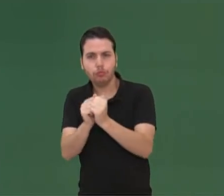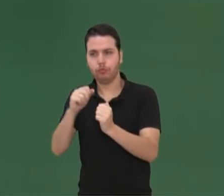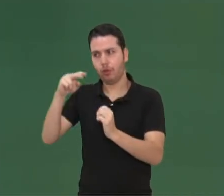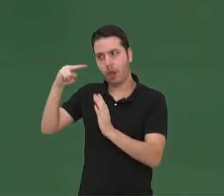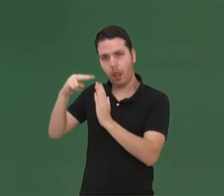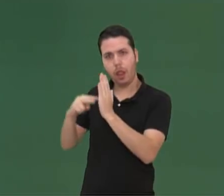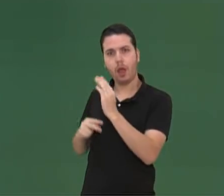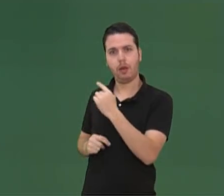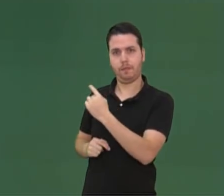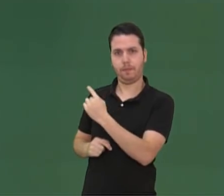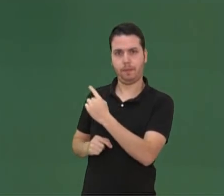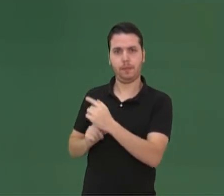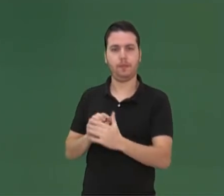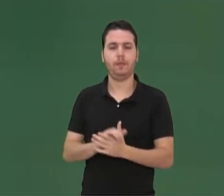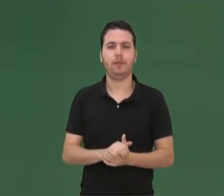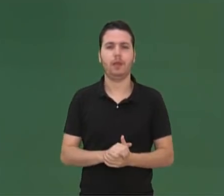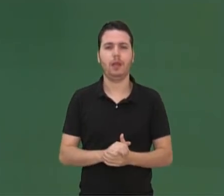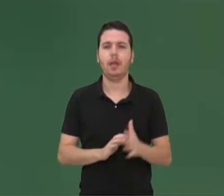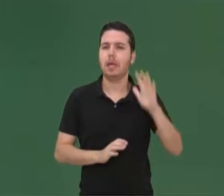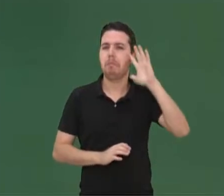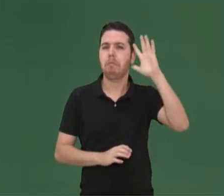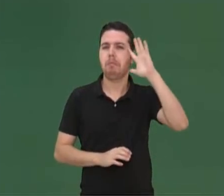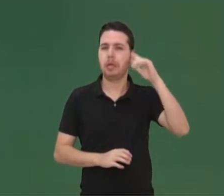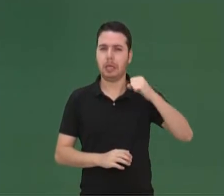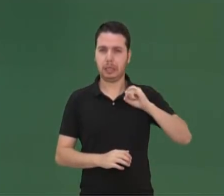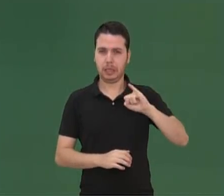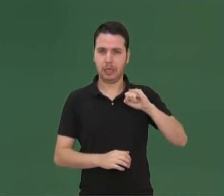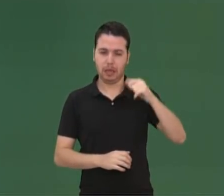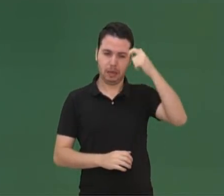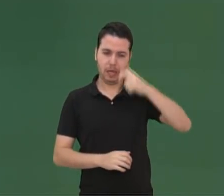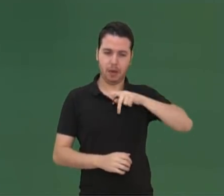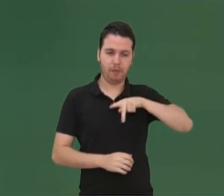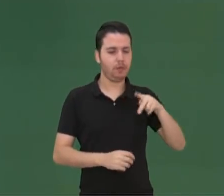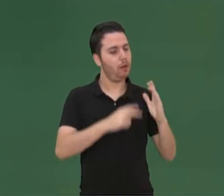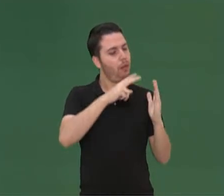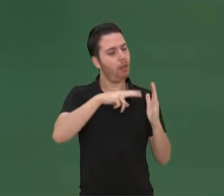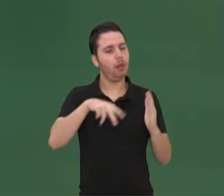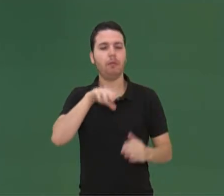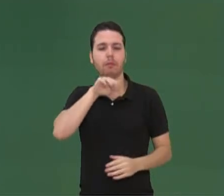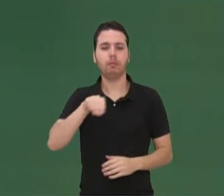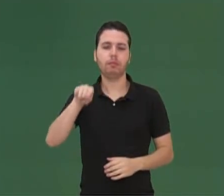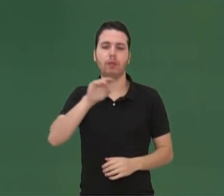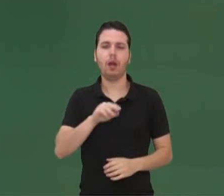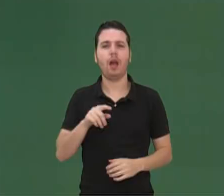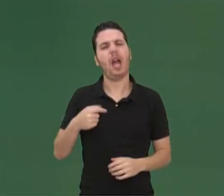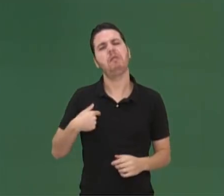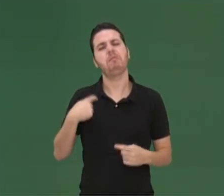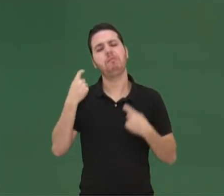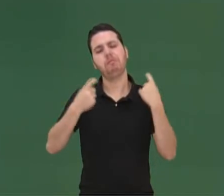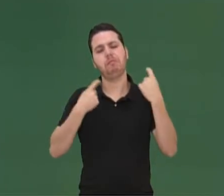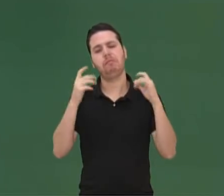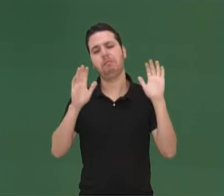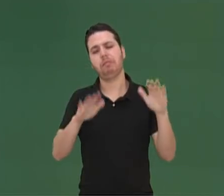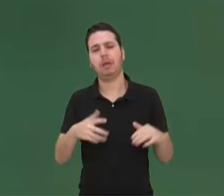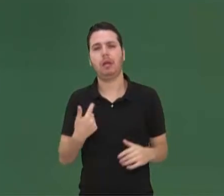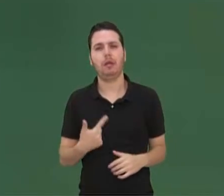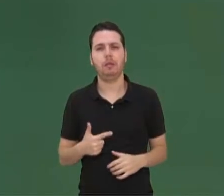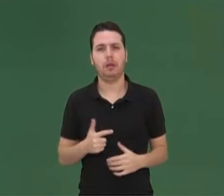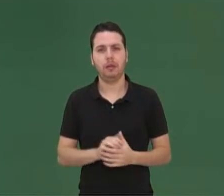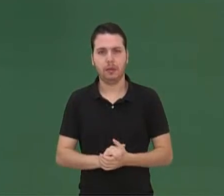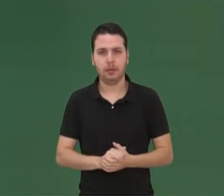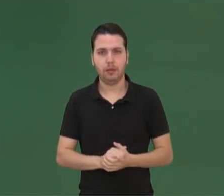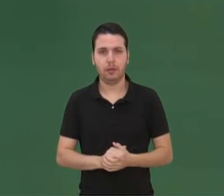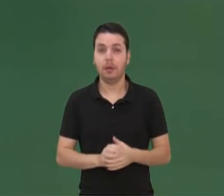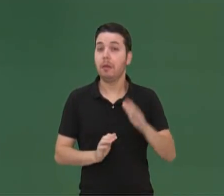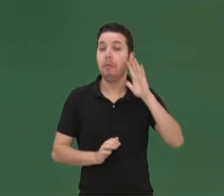porque, já imaginou se a professora fica lendo, você diz, ah, a professora está lendo e eu não preciso me preocupar. Vai que a professora